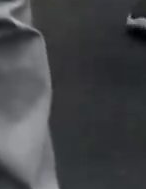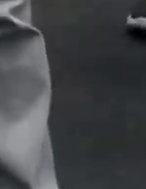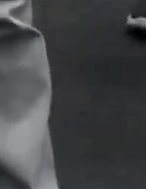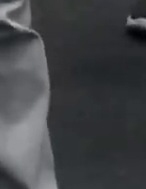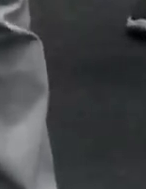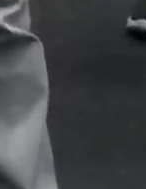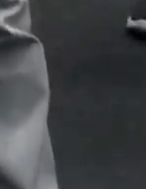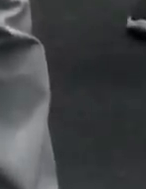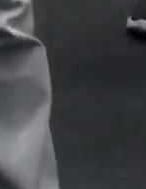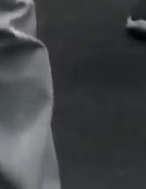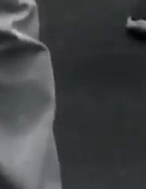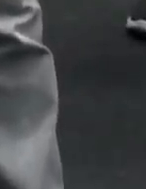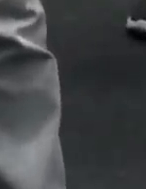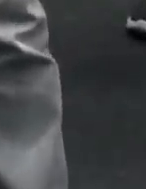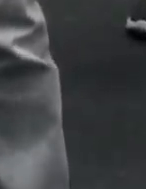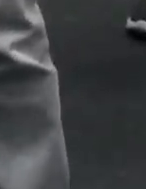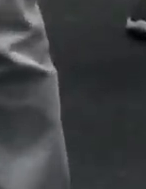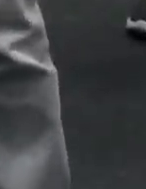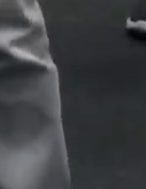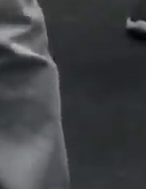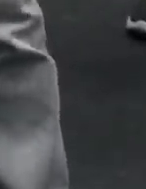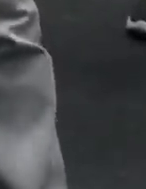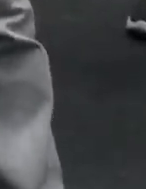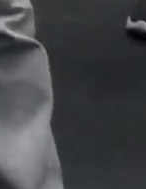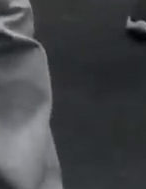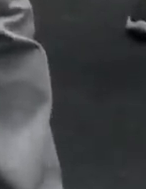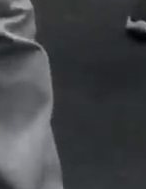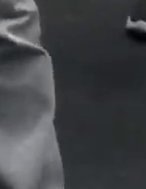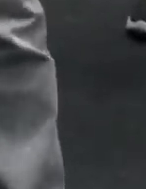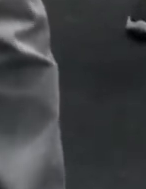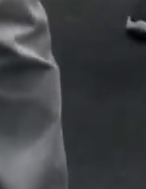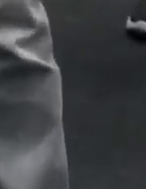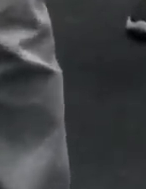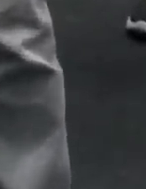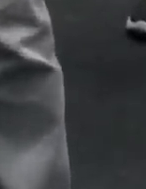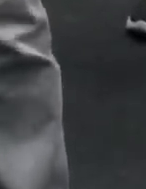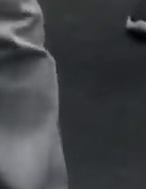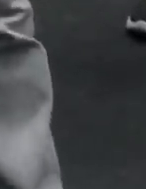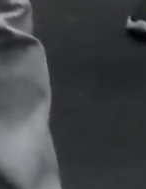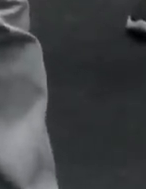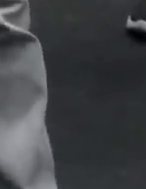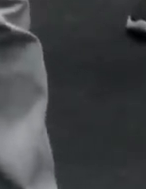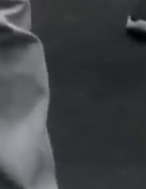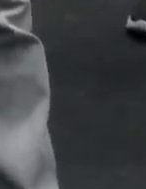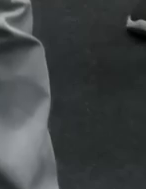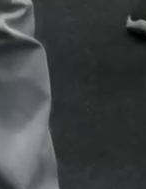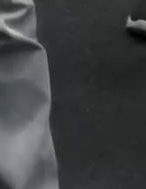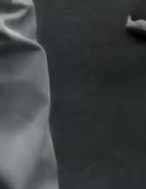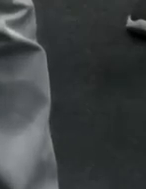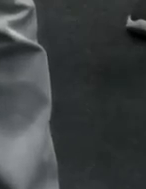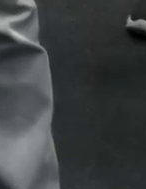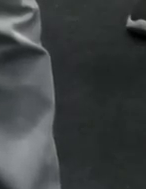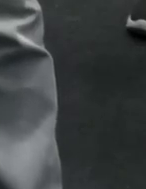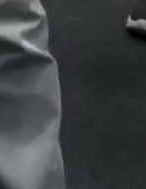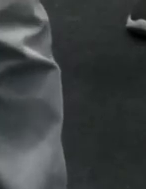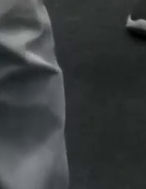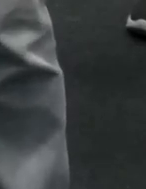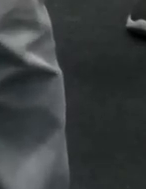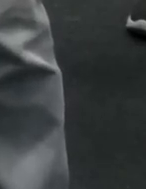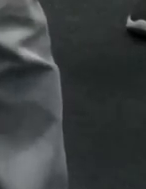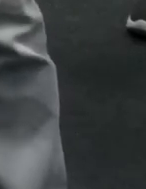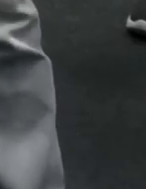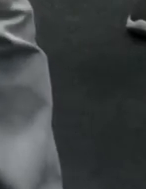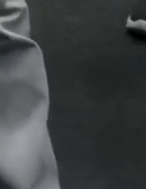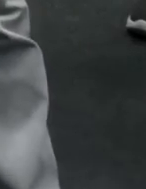e veterano mas compete aumentar o meu próprio salário poderão ganhar 30 a 40 50 70 80 100 mil reais como vimos